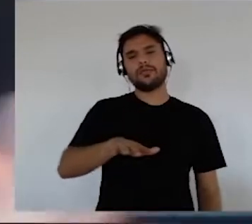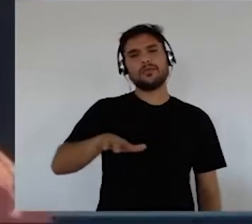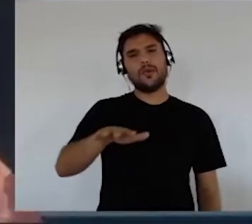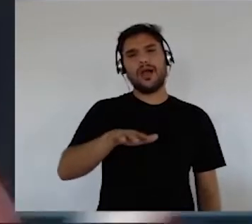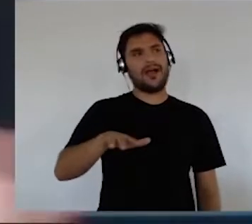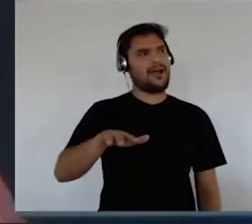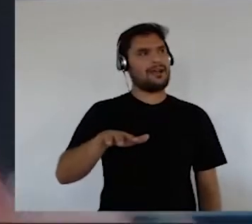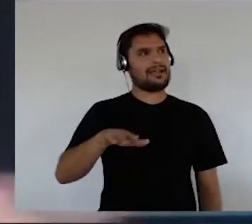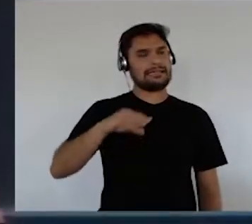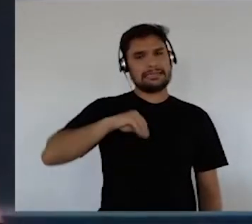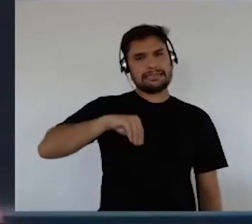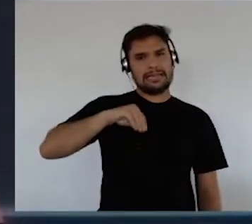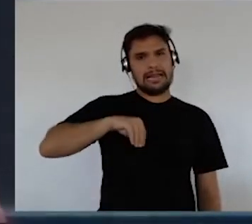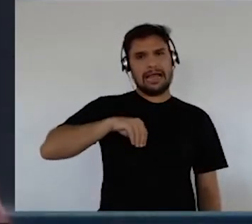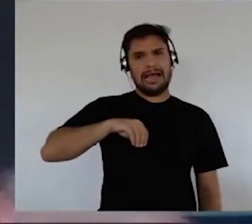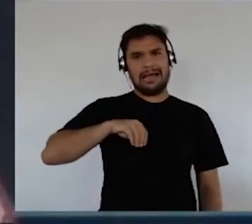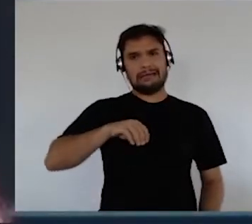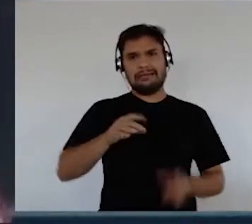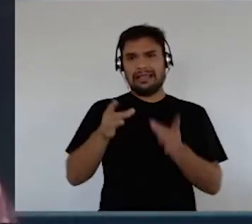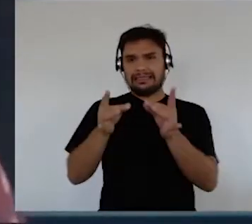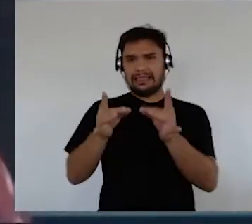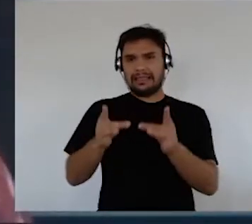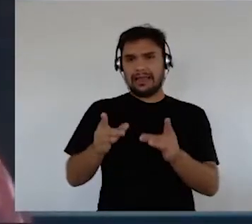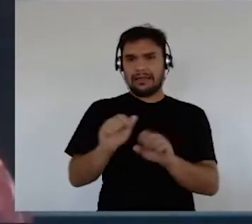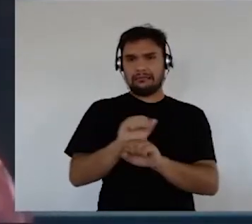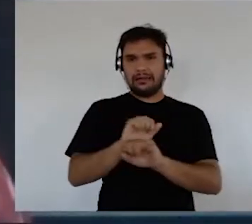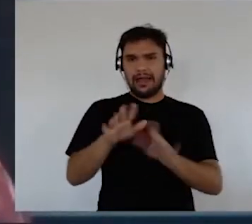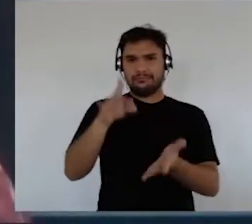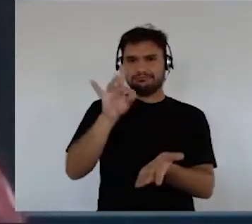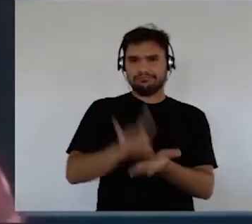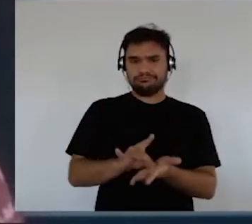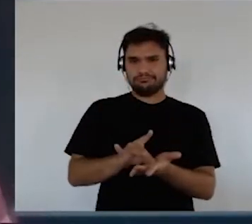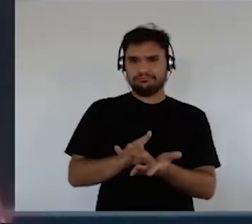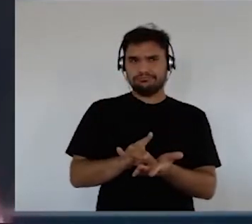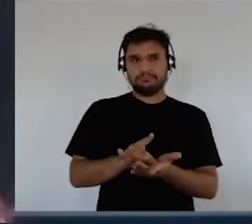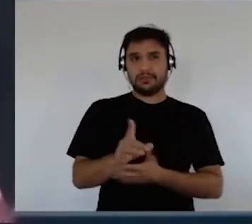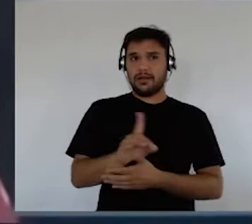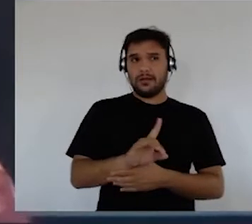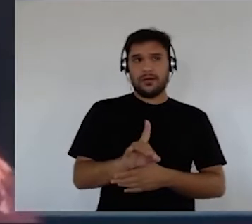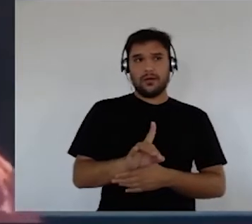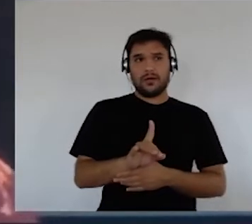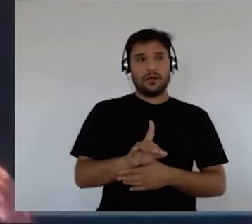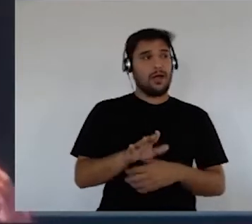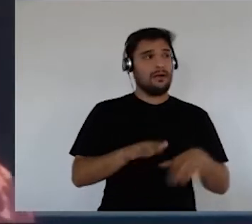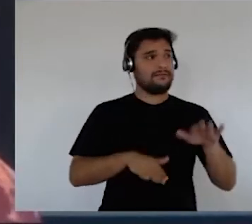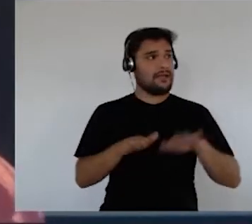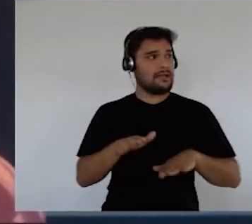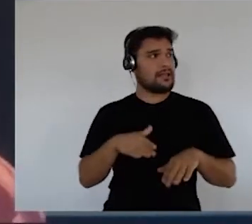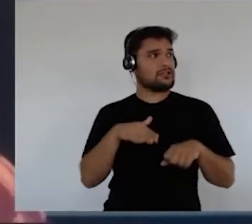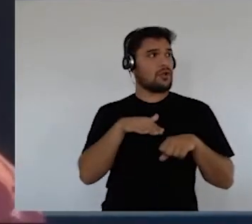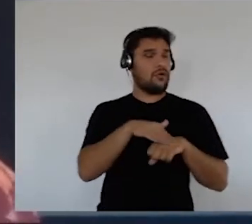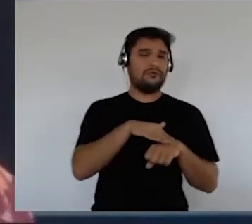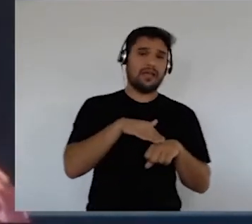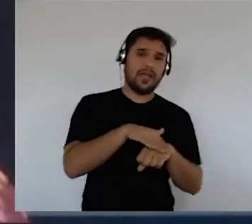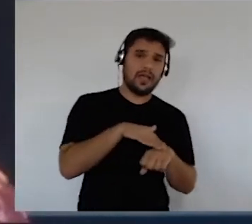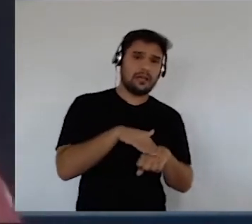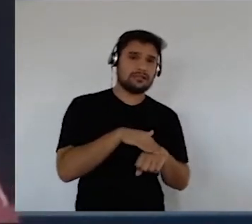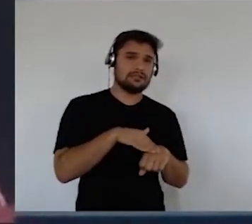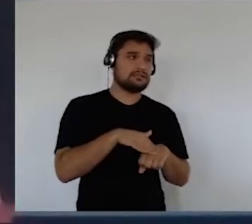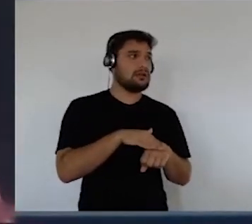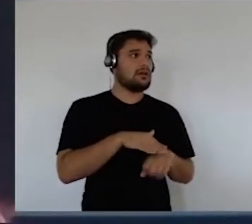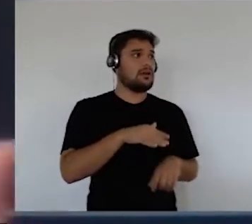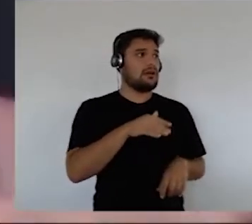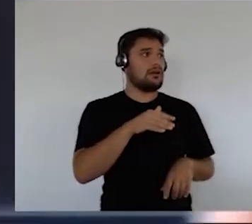nem sempre a remuneração é muito clara ou necessariamente fixa, né? E aí, às vezes, a gente conversa